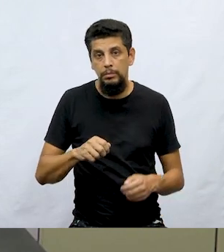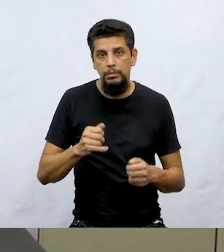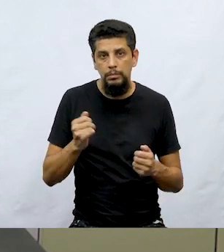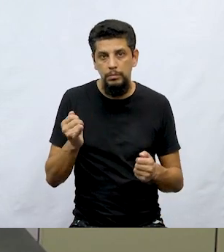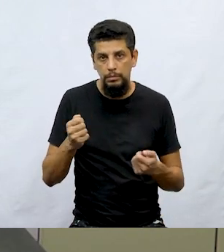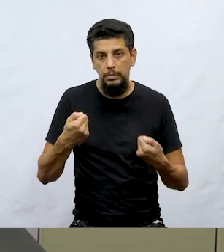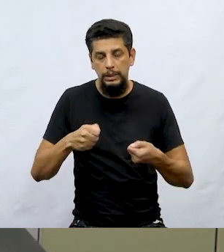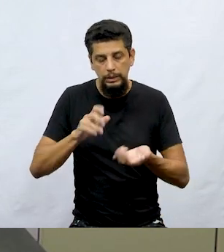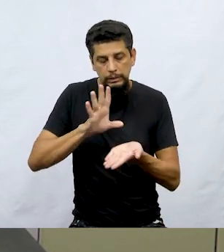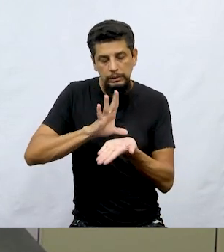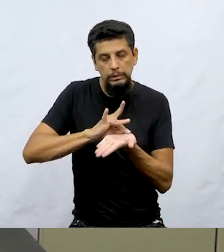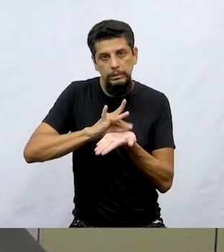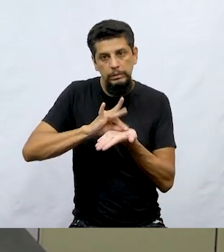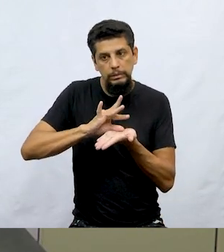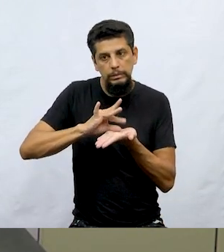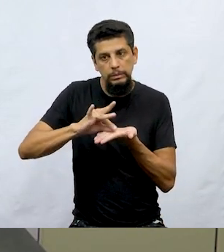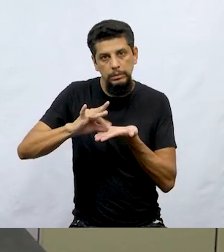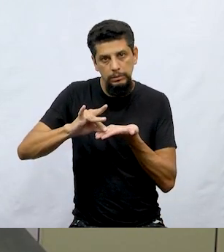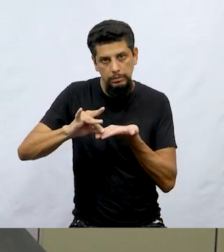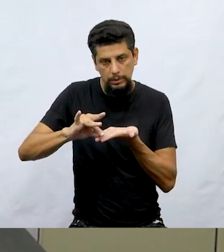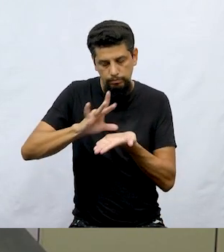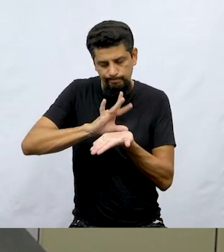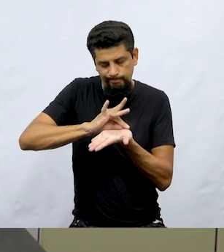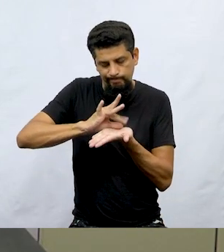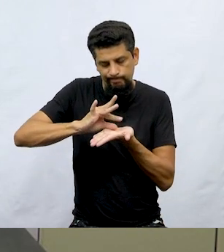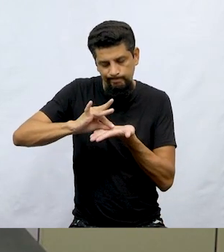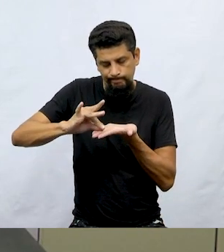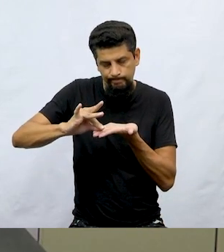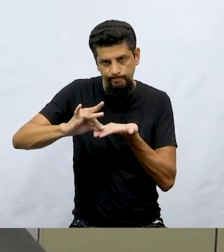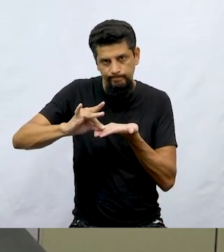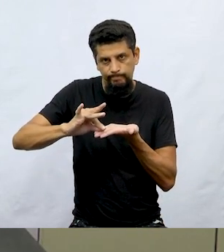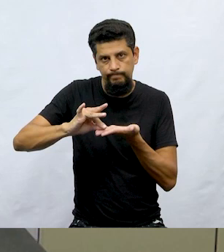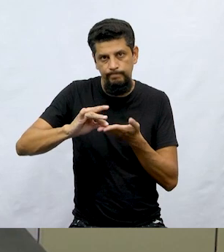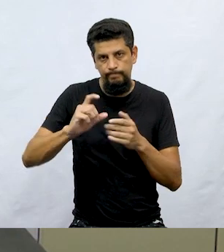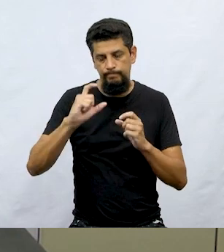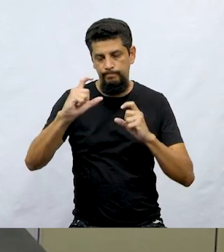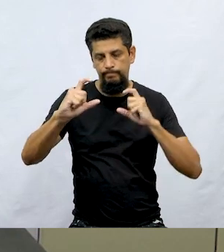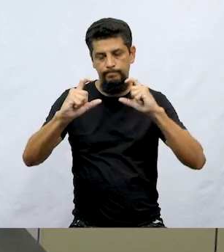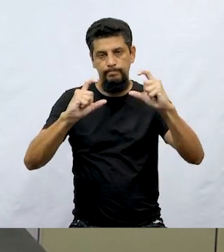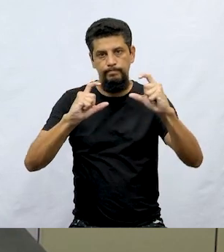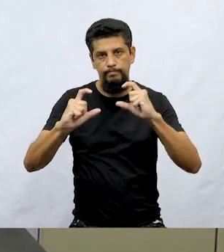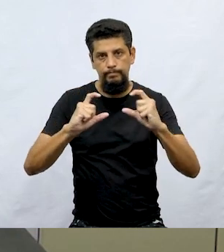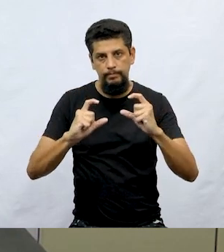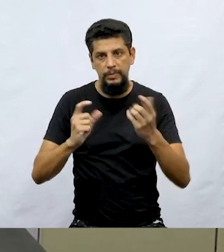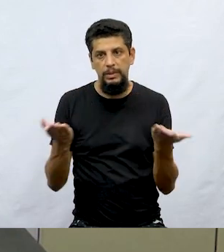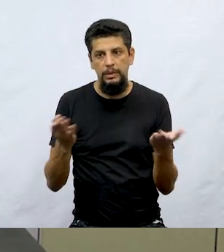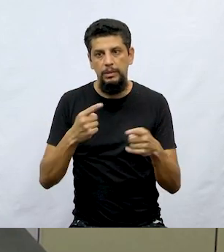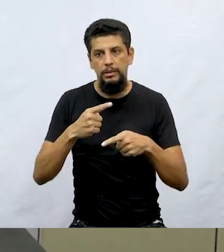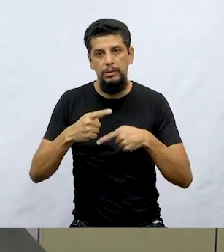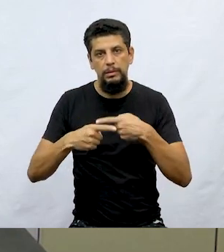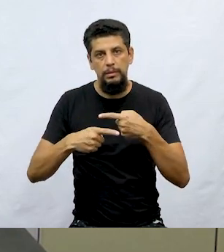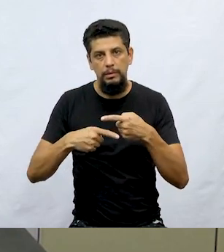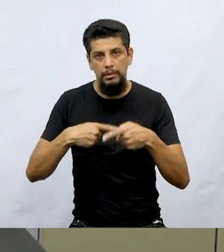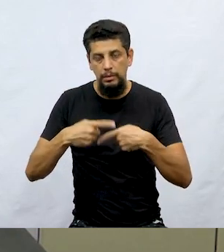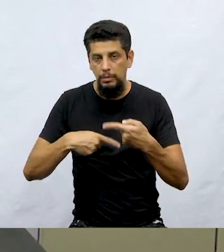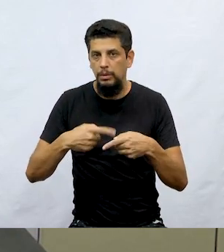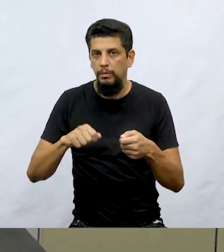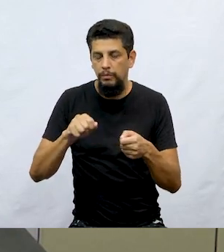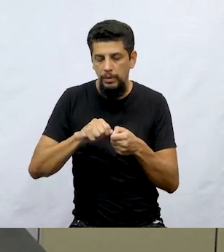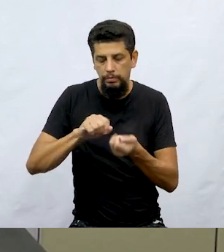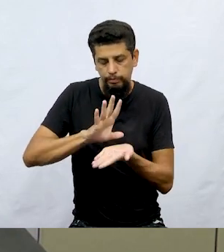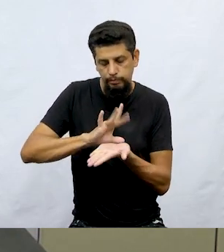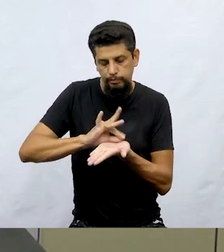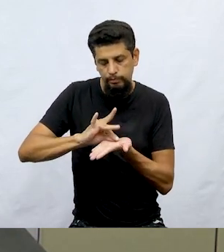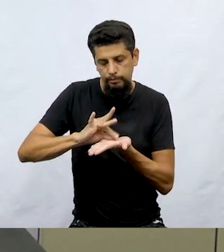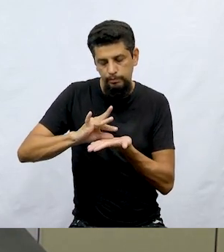o vinco, para que fique bem marcado na hora da gente rasgar